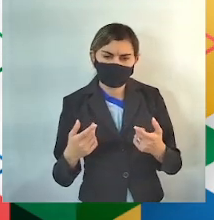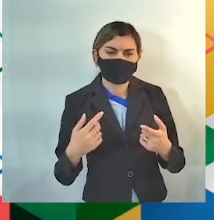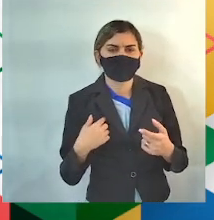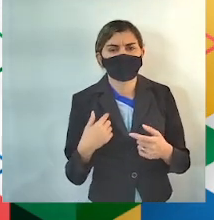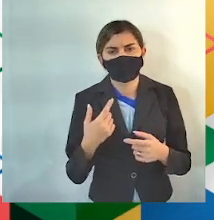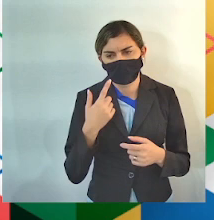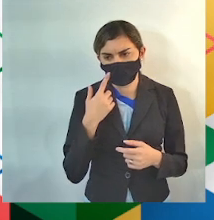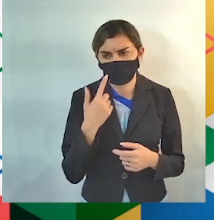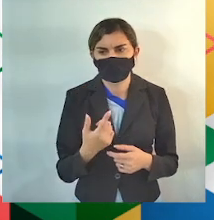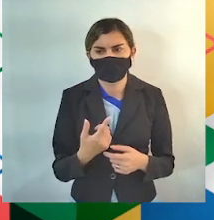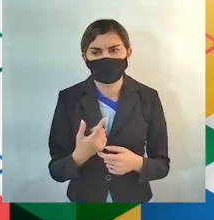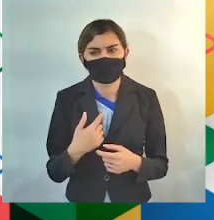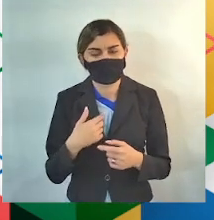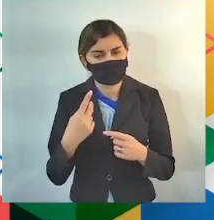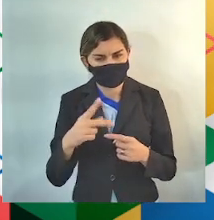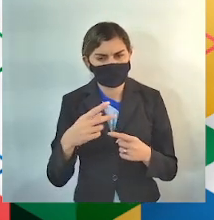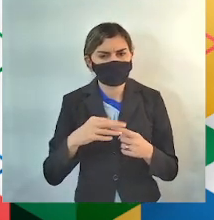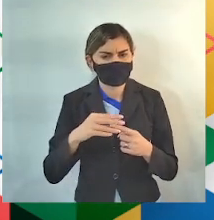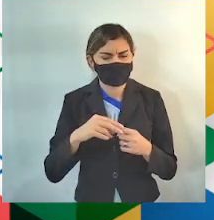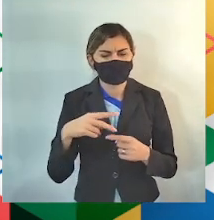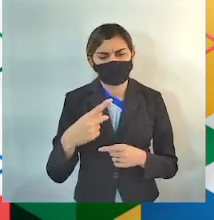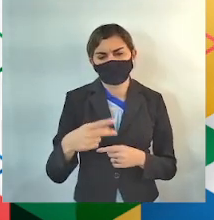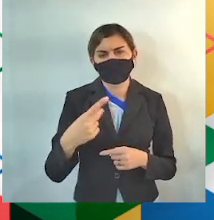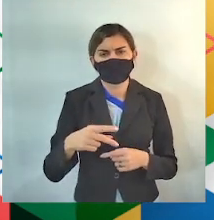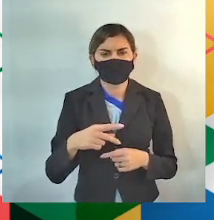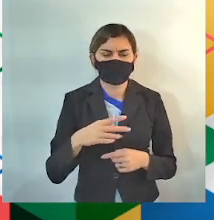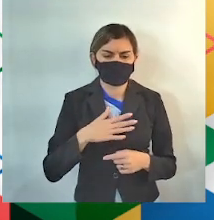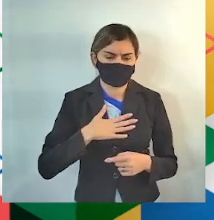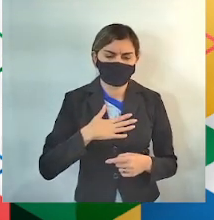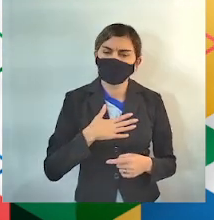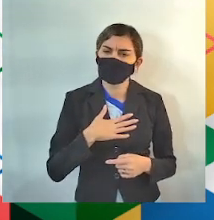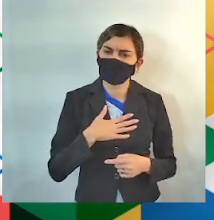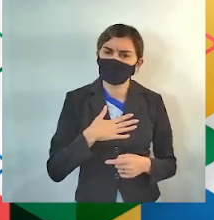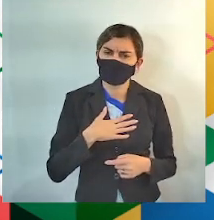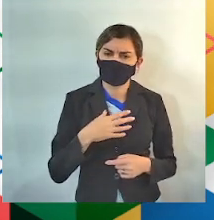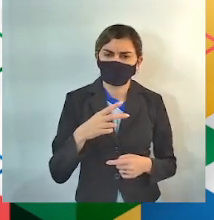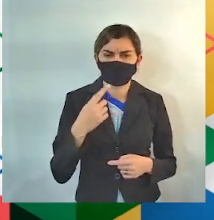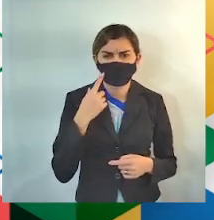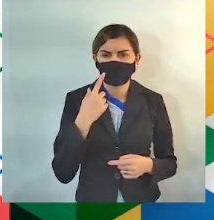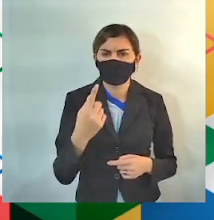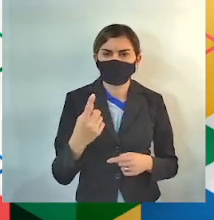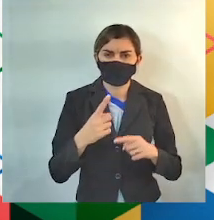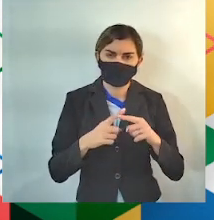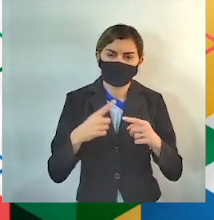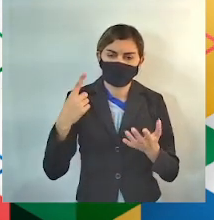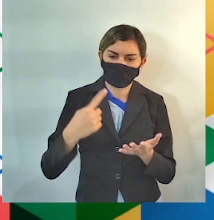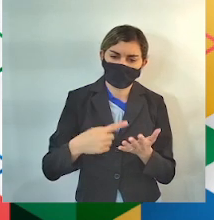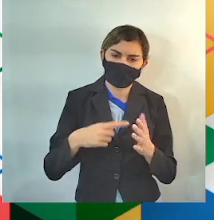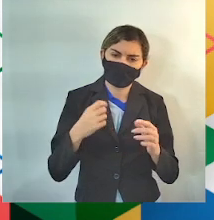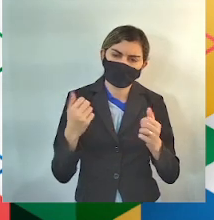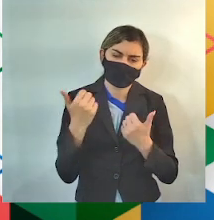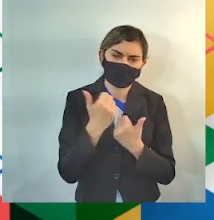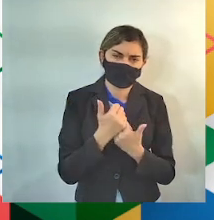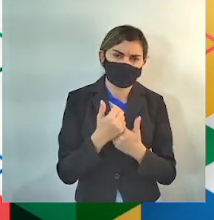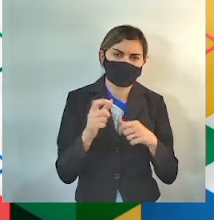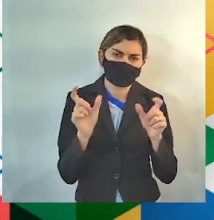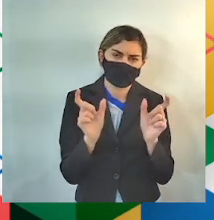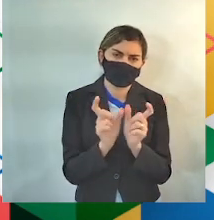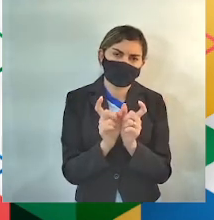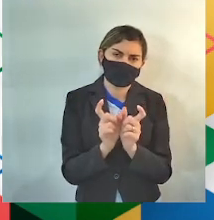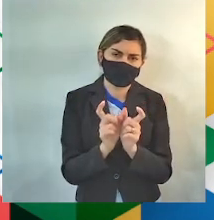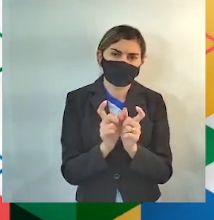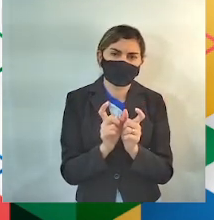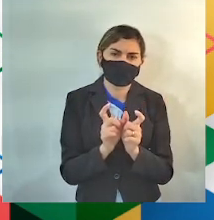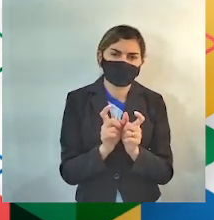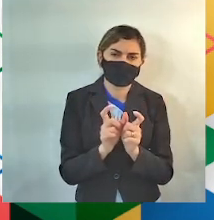is mine. Esta caneta é sua, esta caneta é minha. O this ali, o mine ali está substituindo o